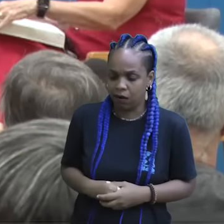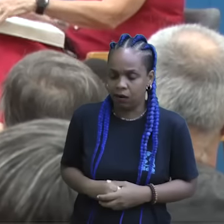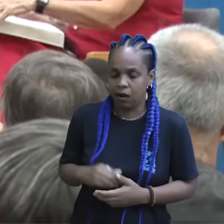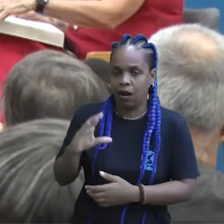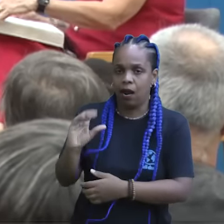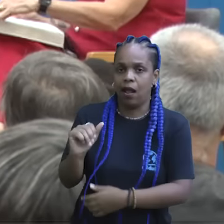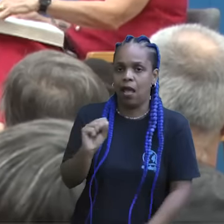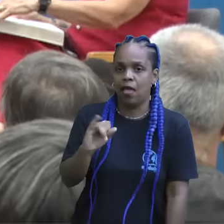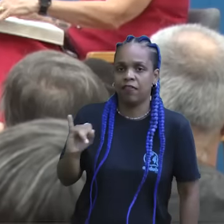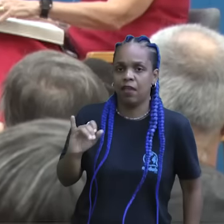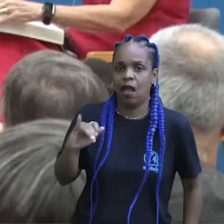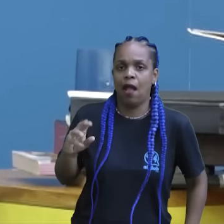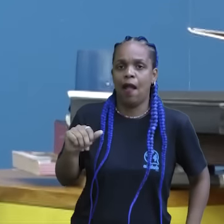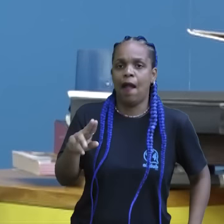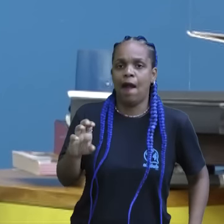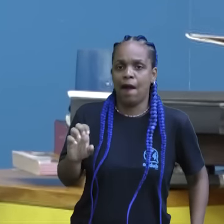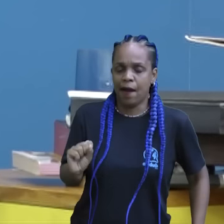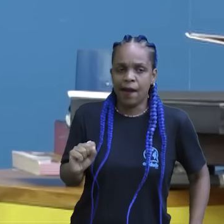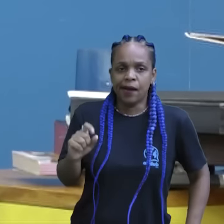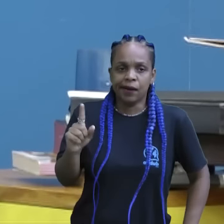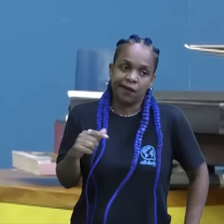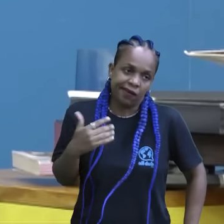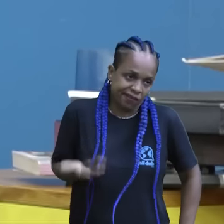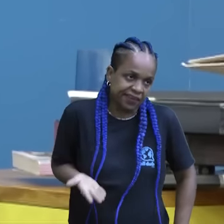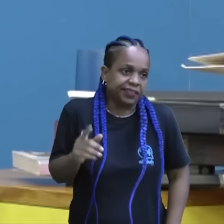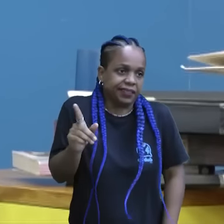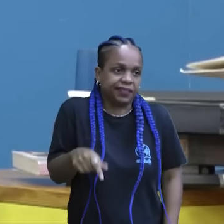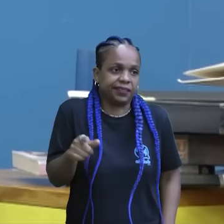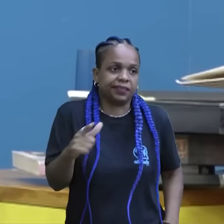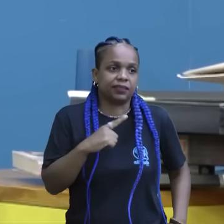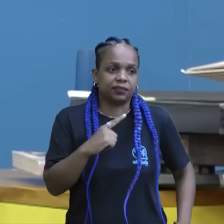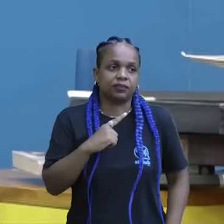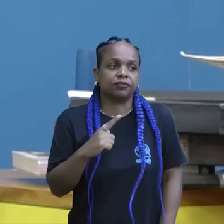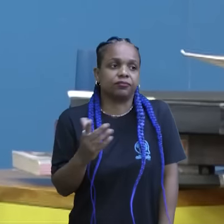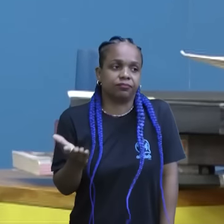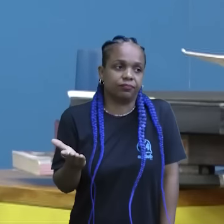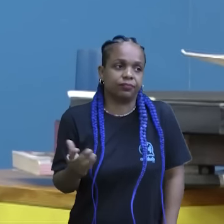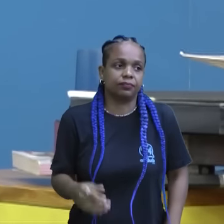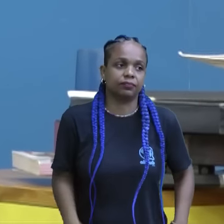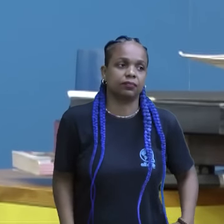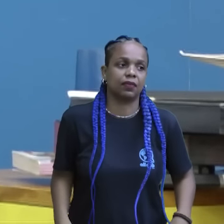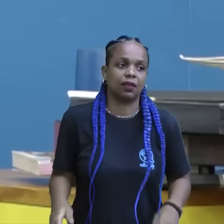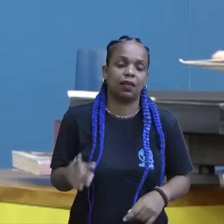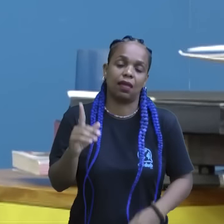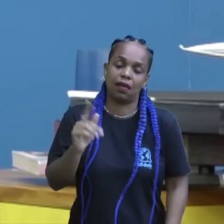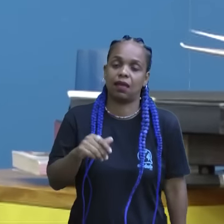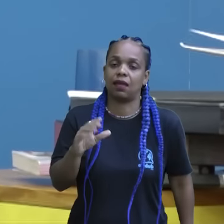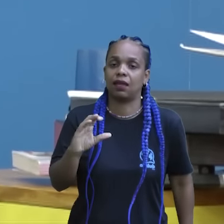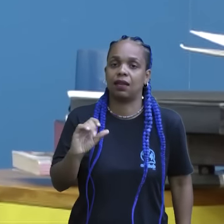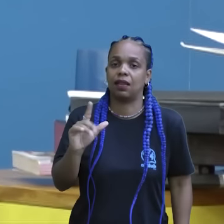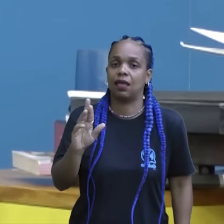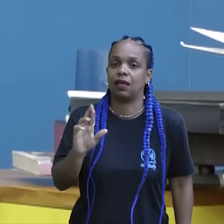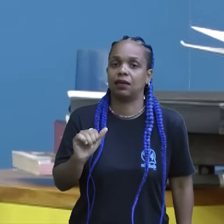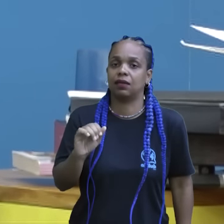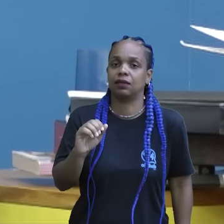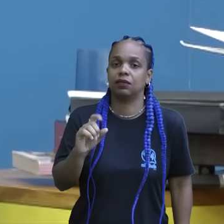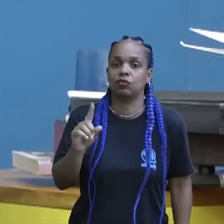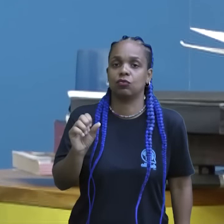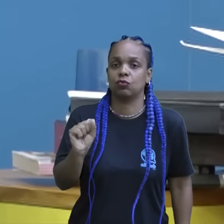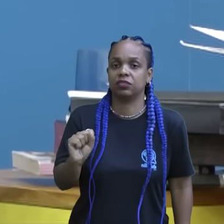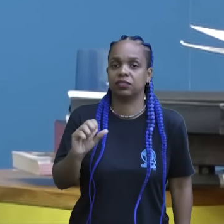Anjos. O próprio nome, Clara dos Anjos, é já é, enfim, absolutamente revelador. E